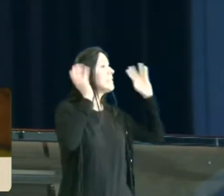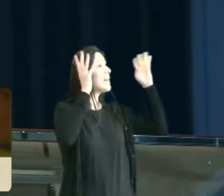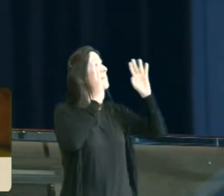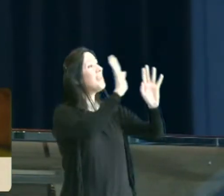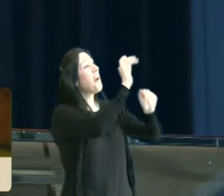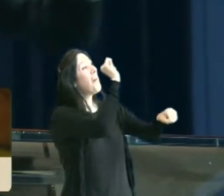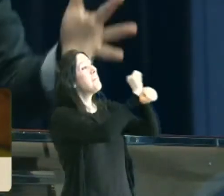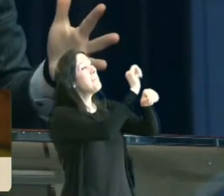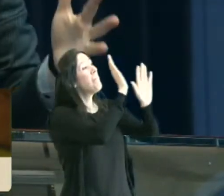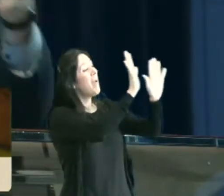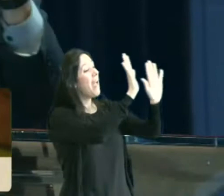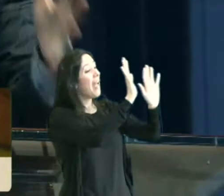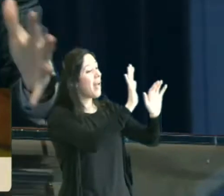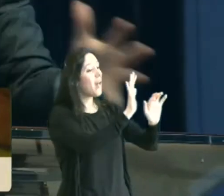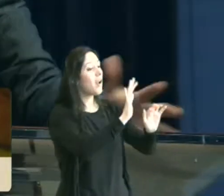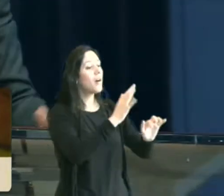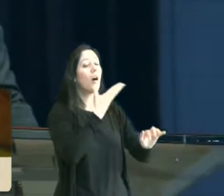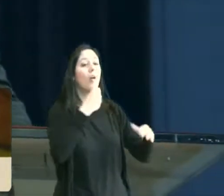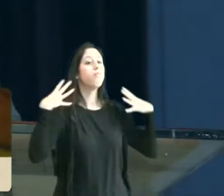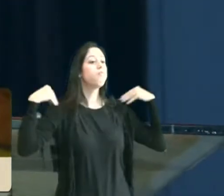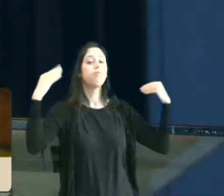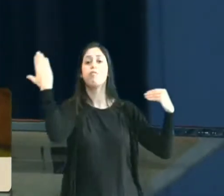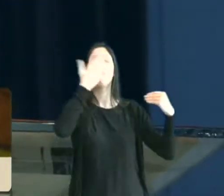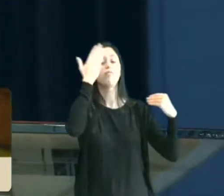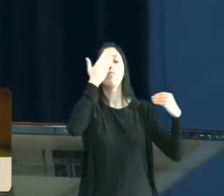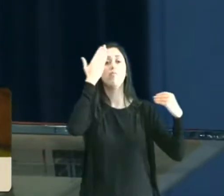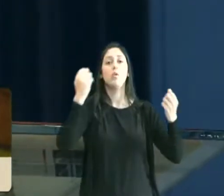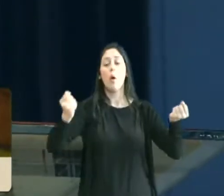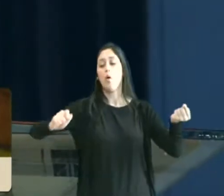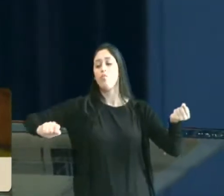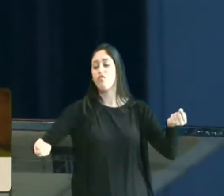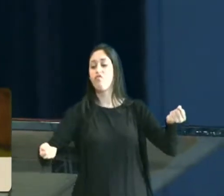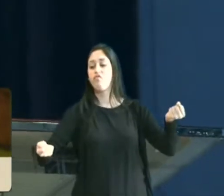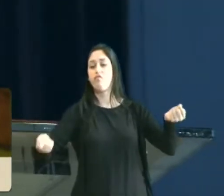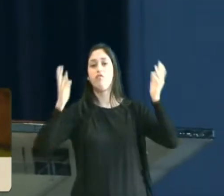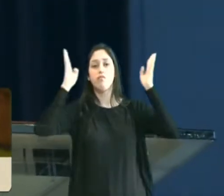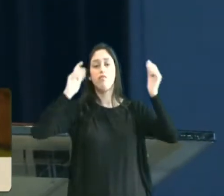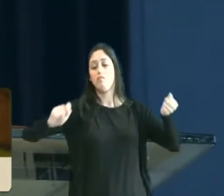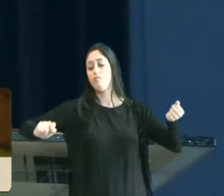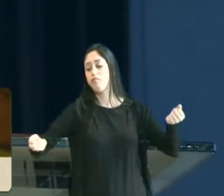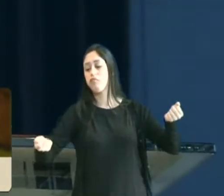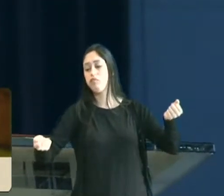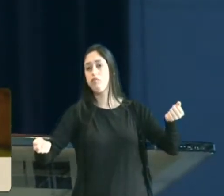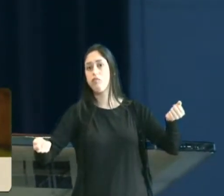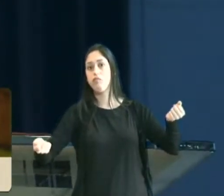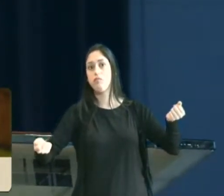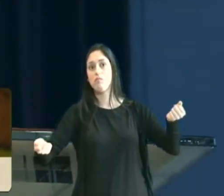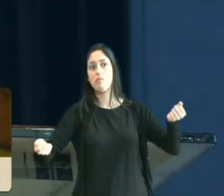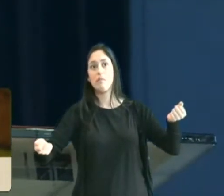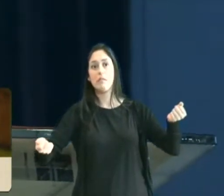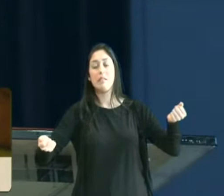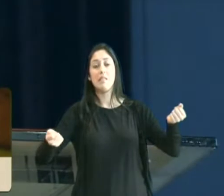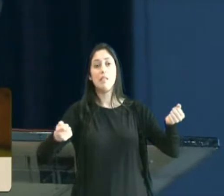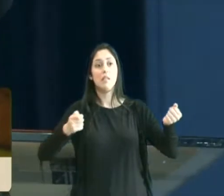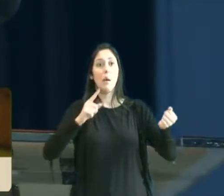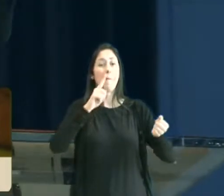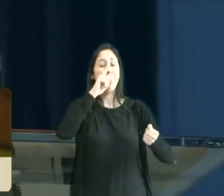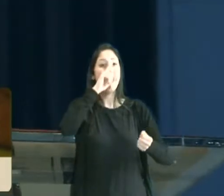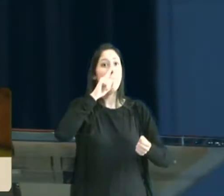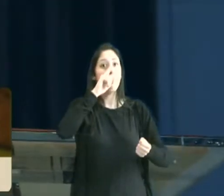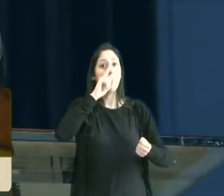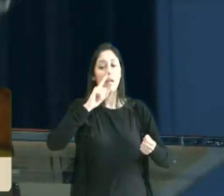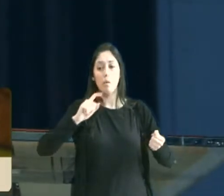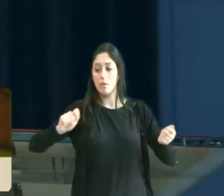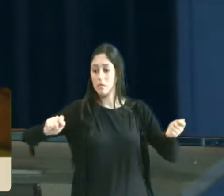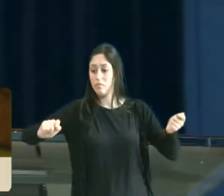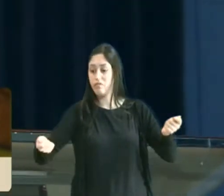ouvia porque os vidros estavam fechados. E aí ele vai dar a partida no caminhão a diesel. O caminhão a diesel não morre,